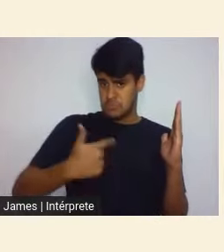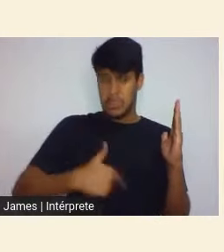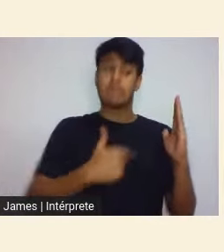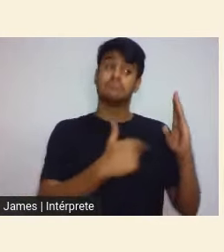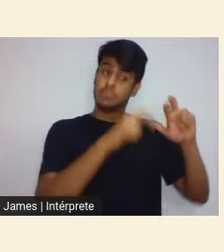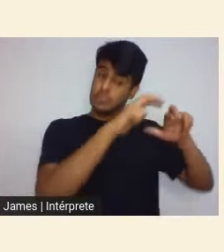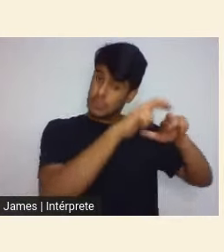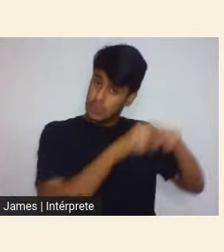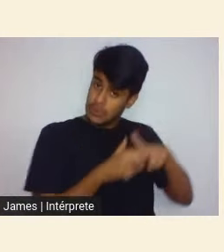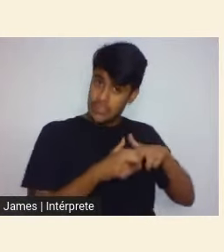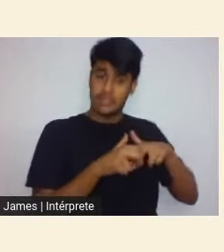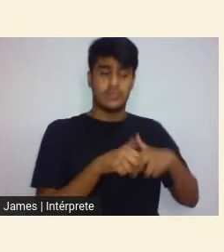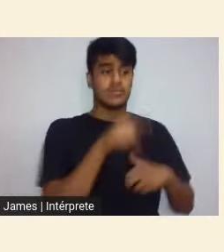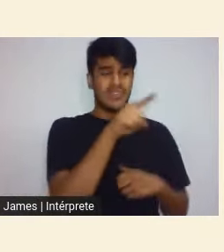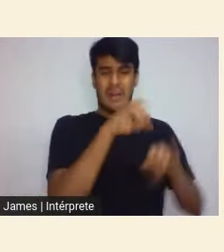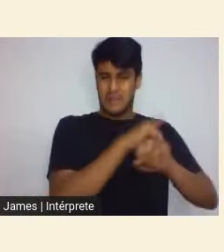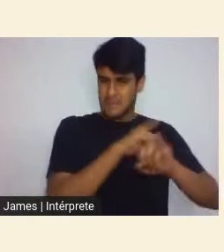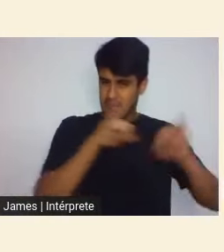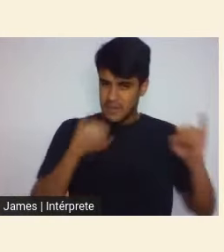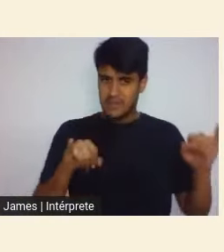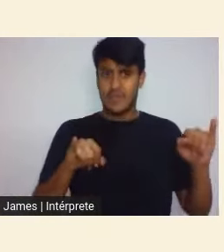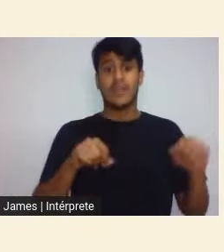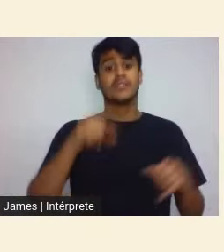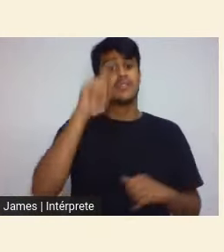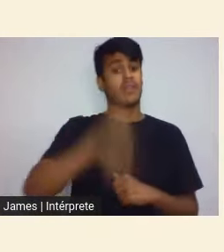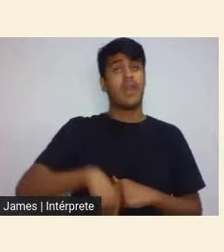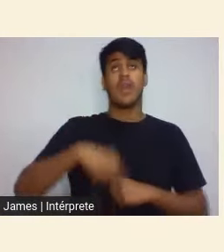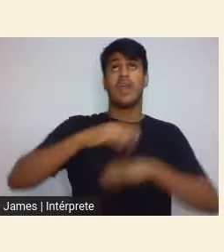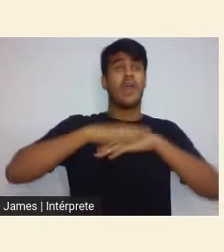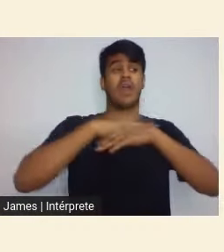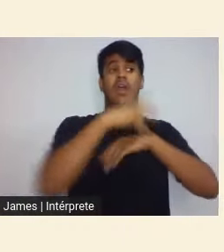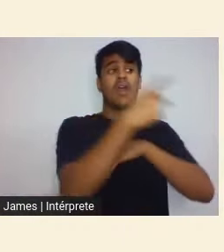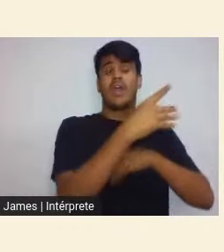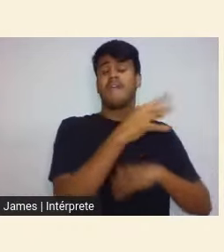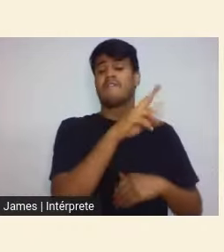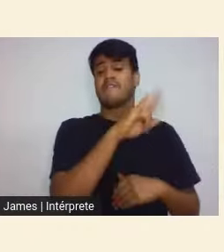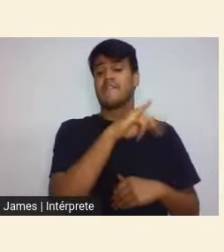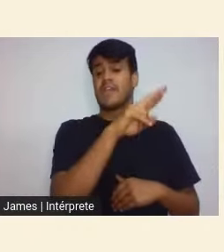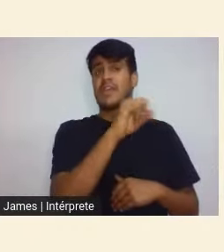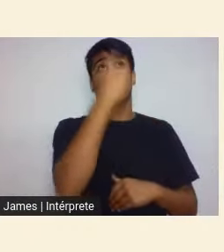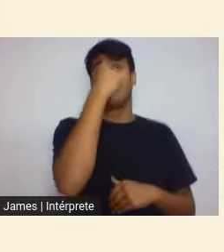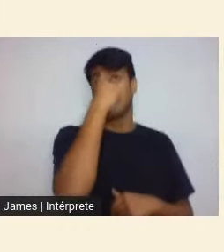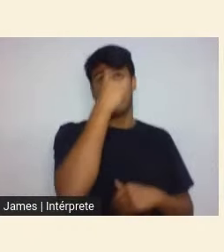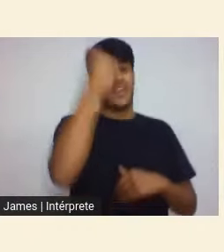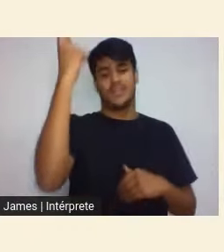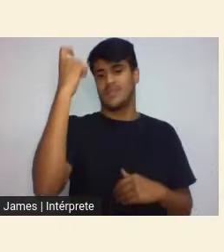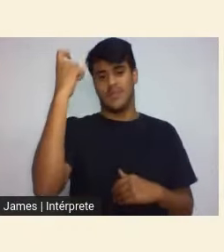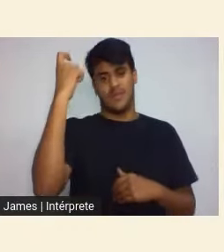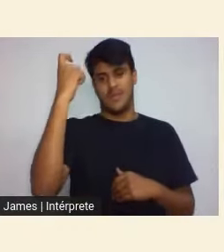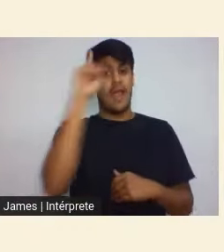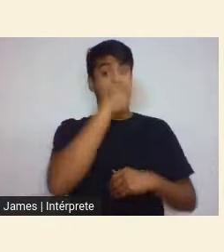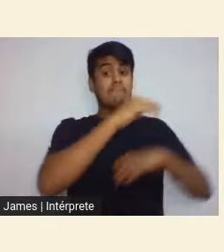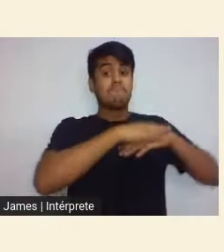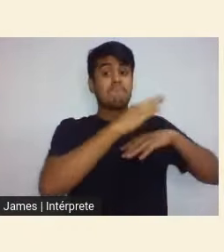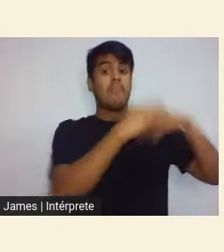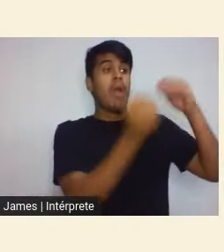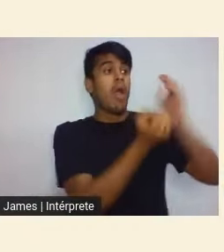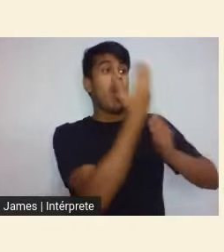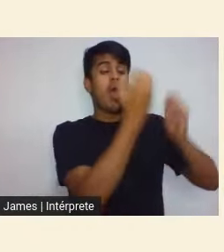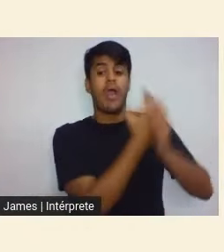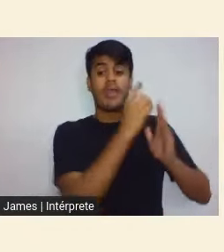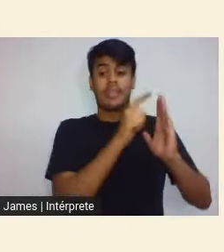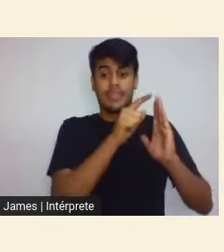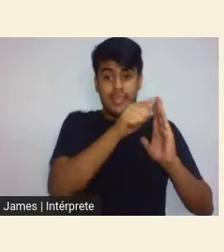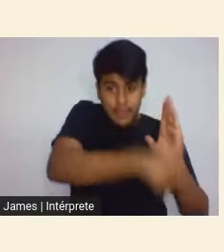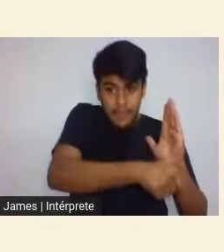portanto, esse manifesto é uma invenção de Gilberto Freire, é uma criação de Gilberto Freire a posteriori,